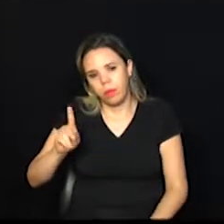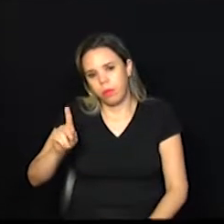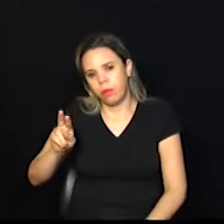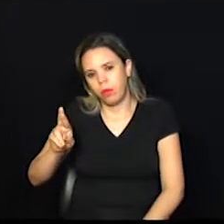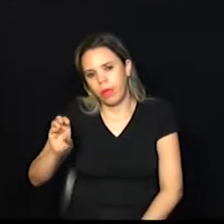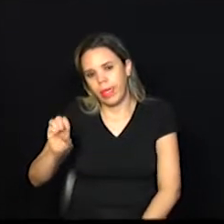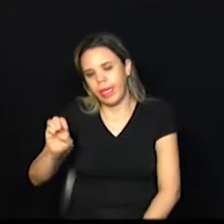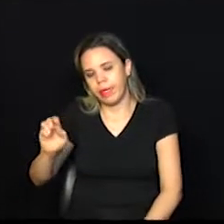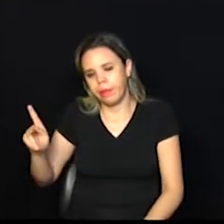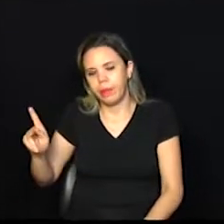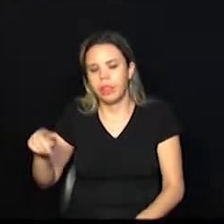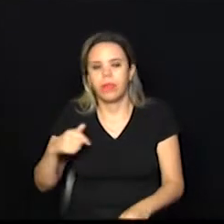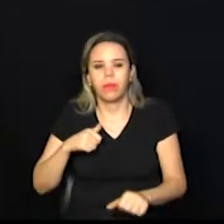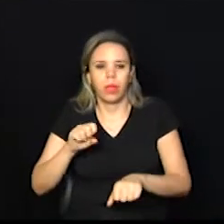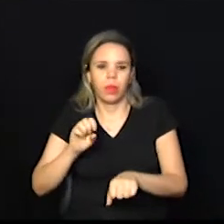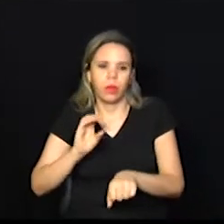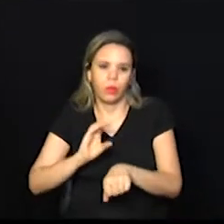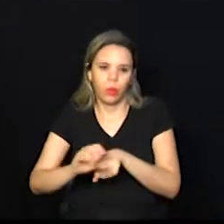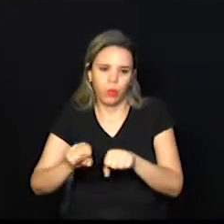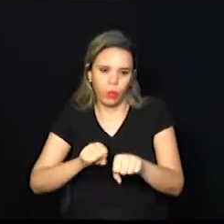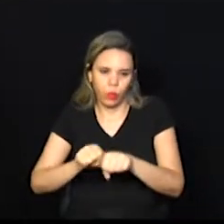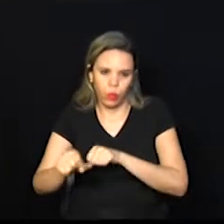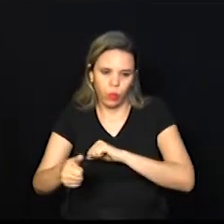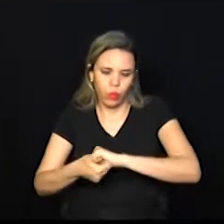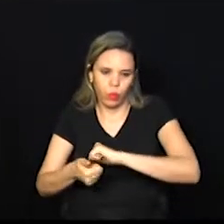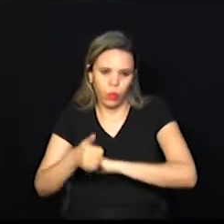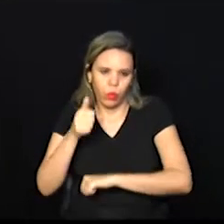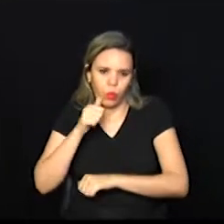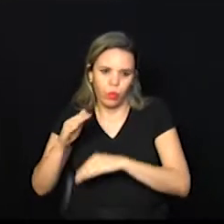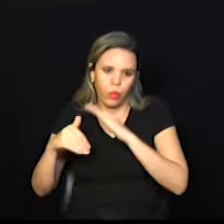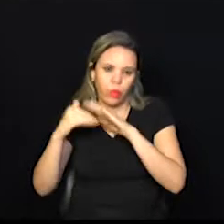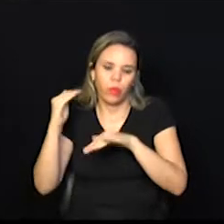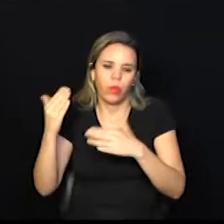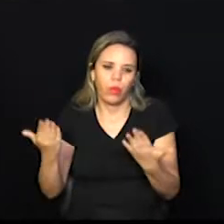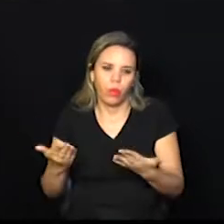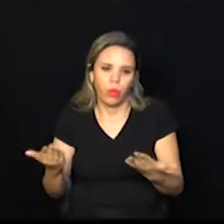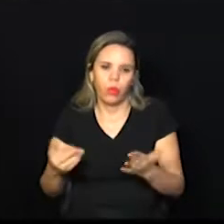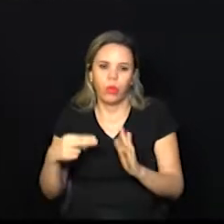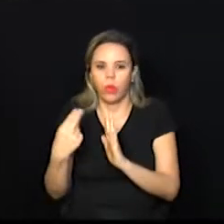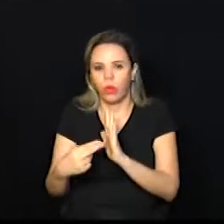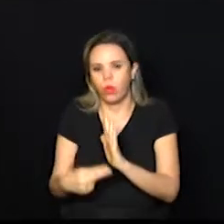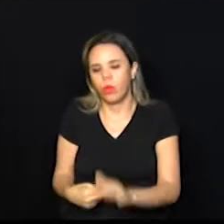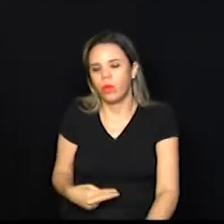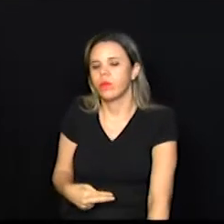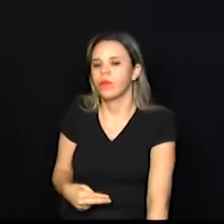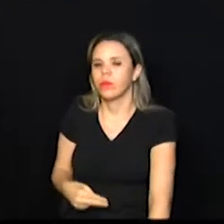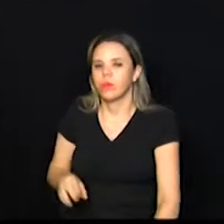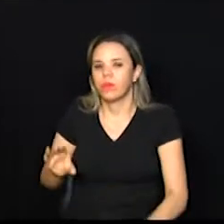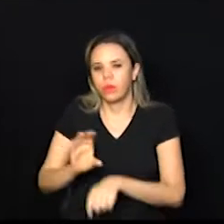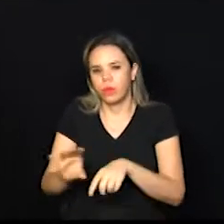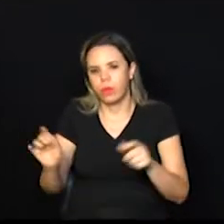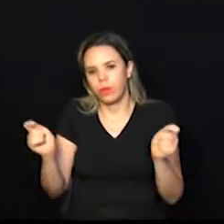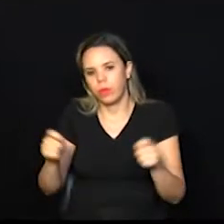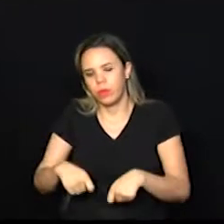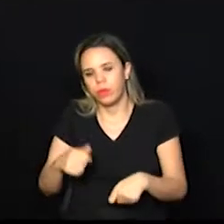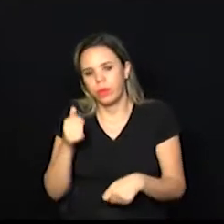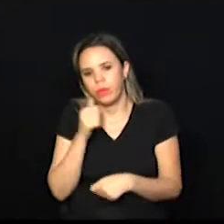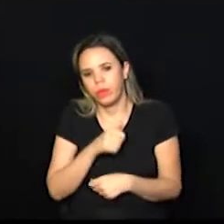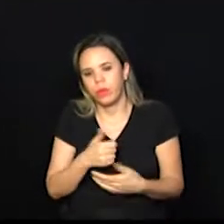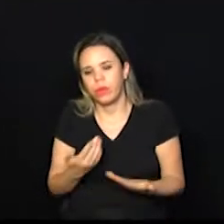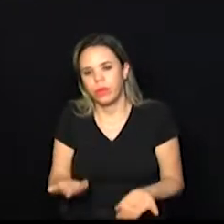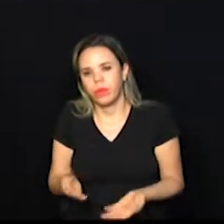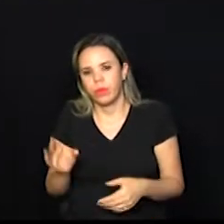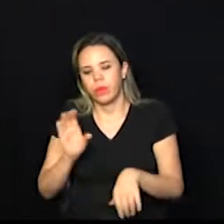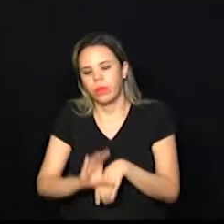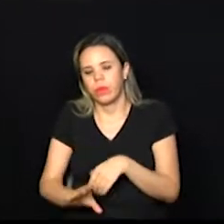da qualificação dessa mulher. Nós estamos num momento de desenvolvimento, já estamos com uma lista de cursos possíveis para essa mulher. Esse